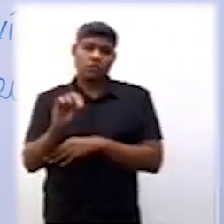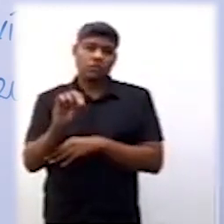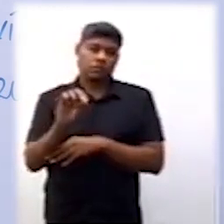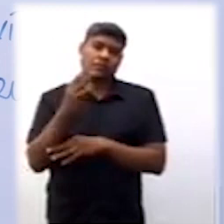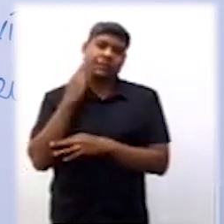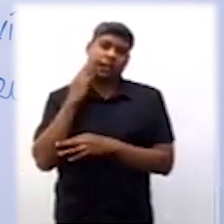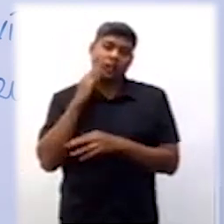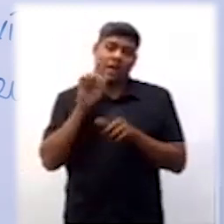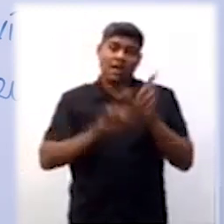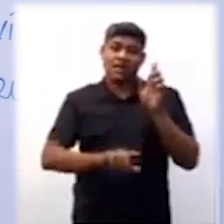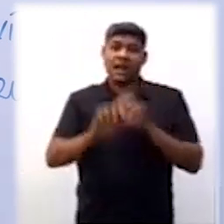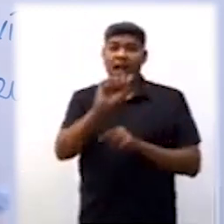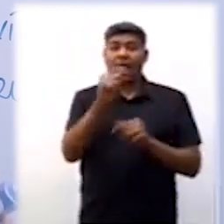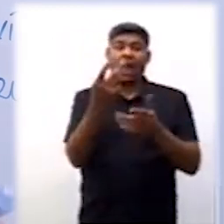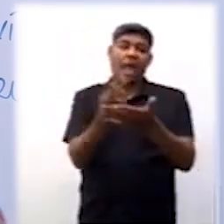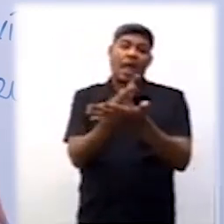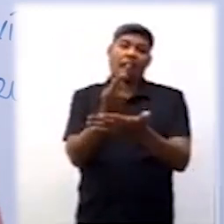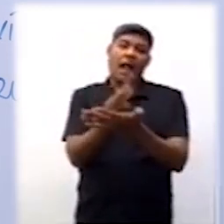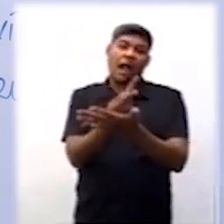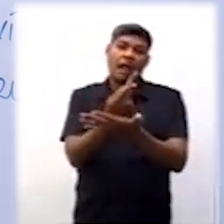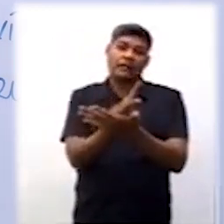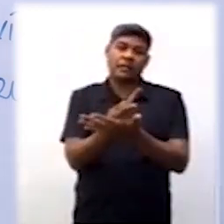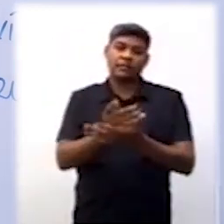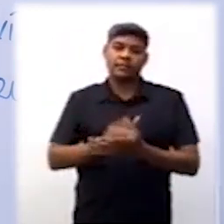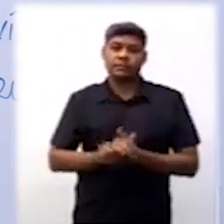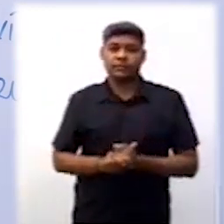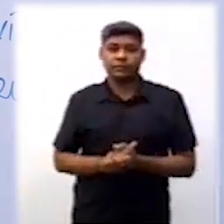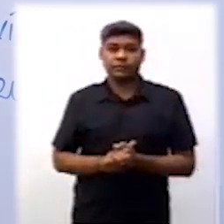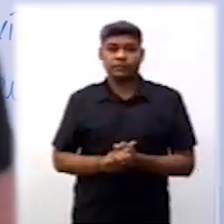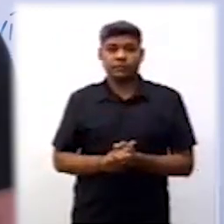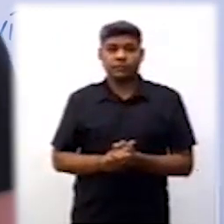letra A está errada. Letra